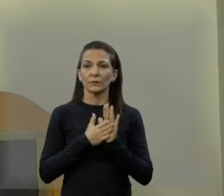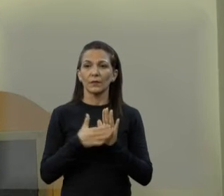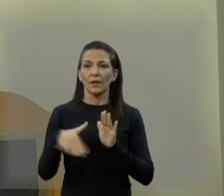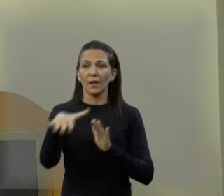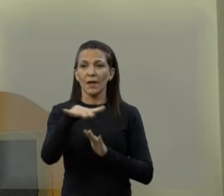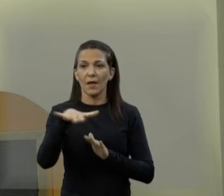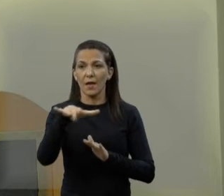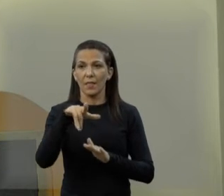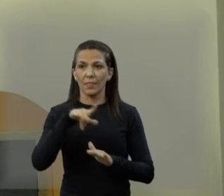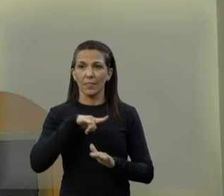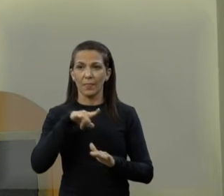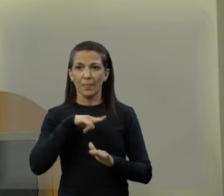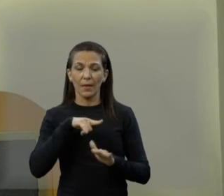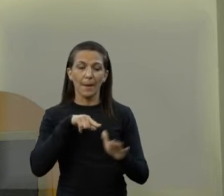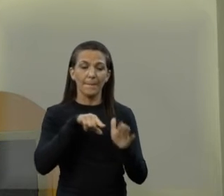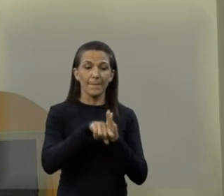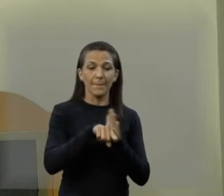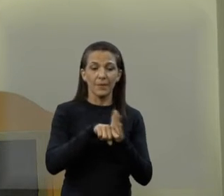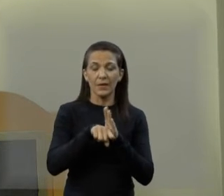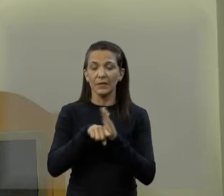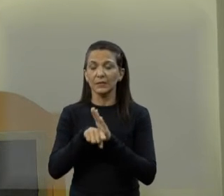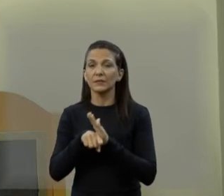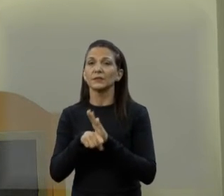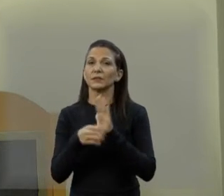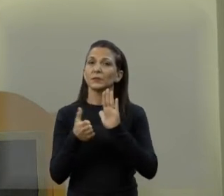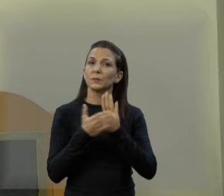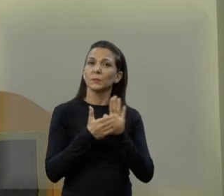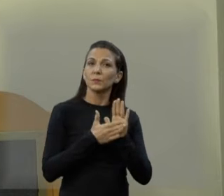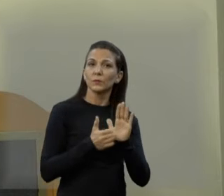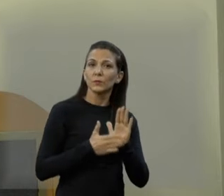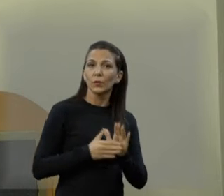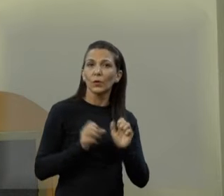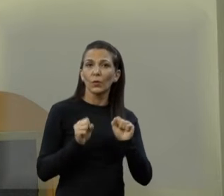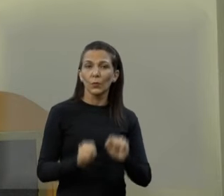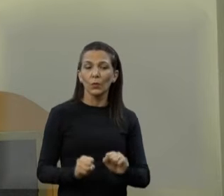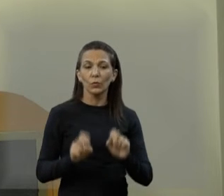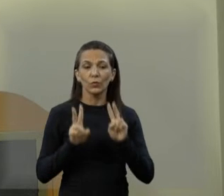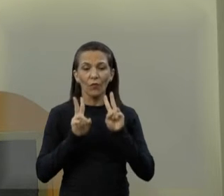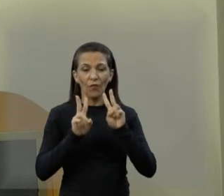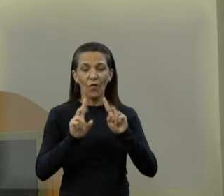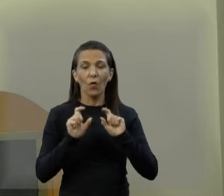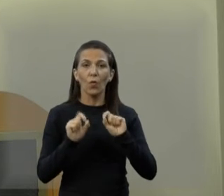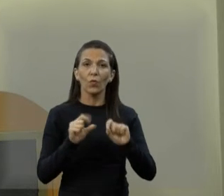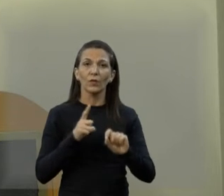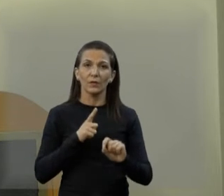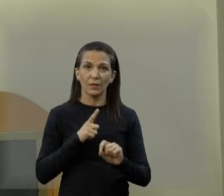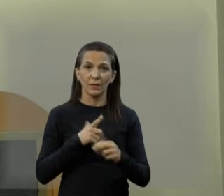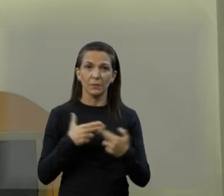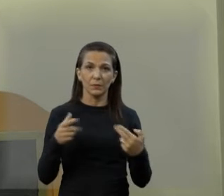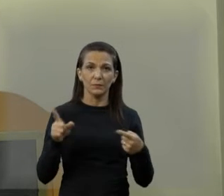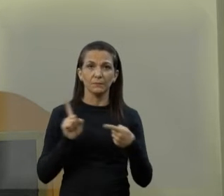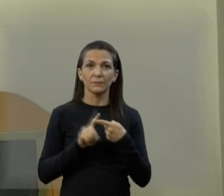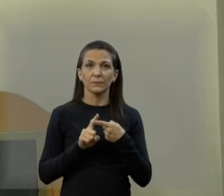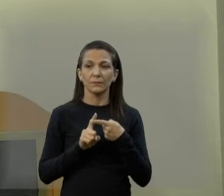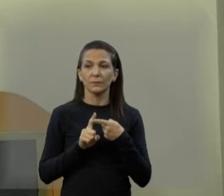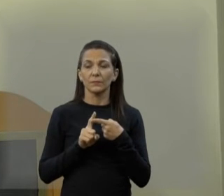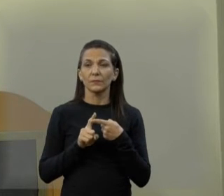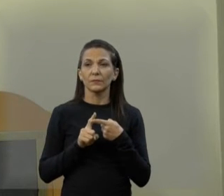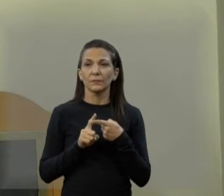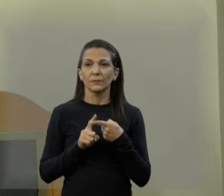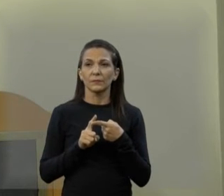cenário constatado após o estudo da acima mencionados pode se verificar entre outras situações primeiro